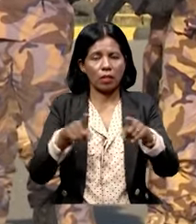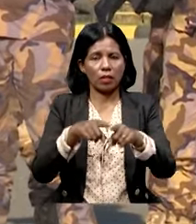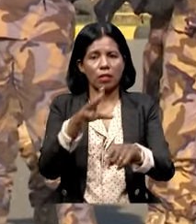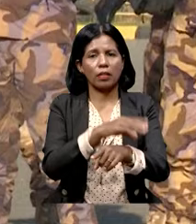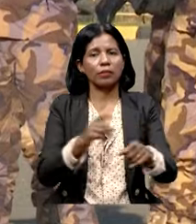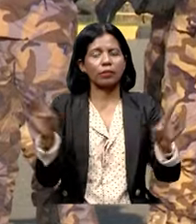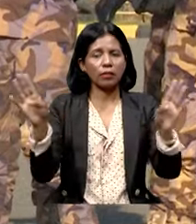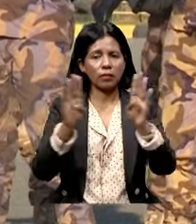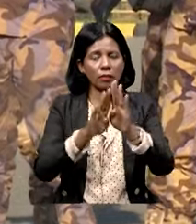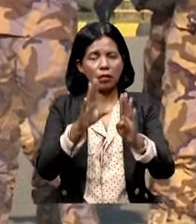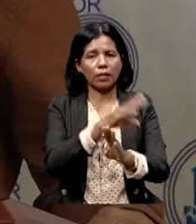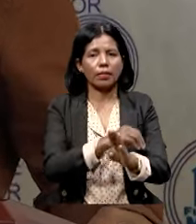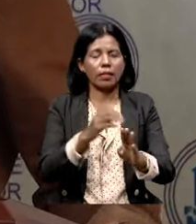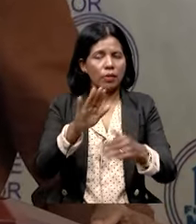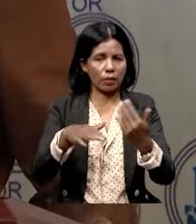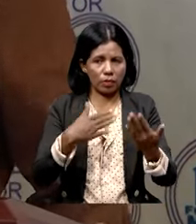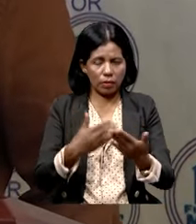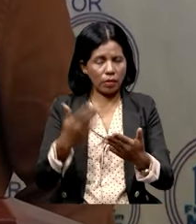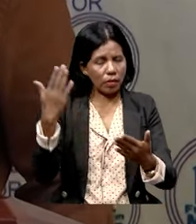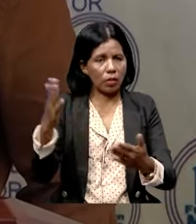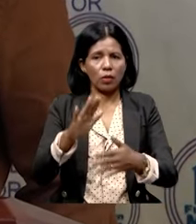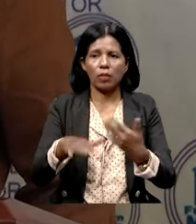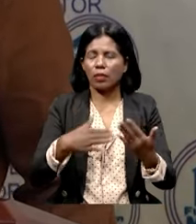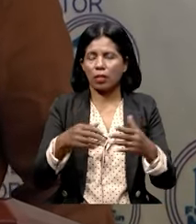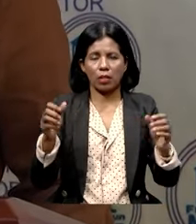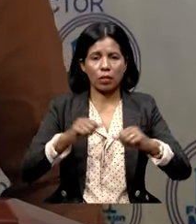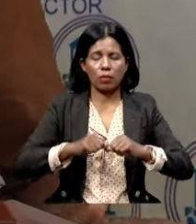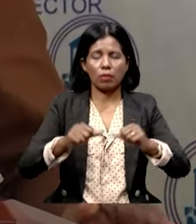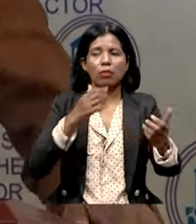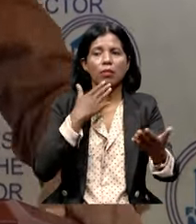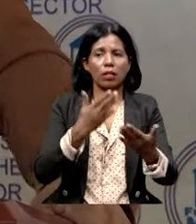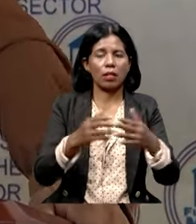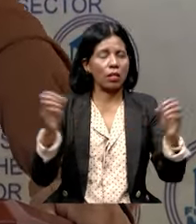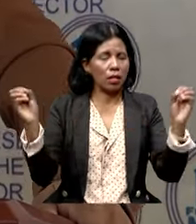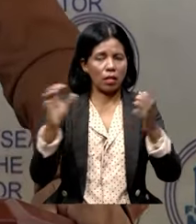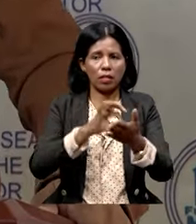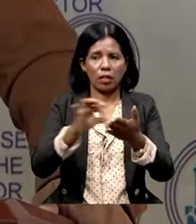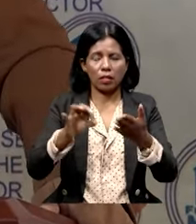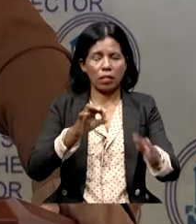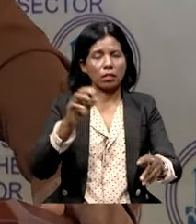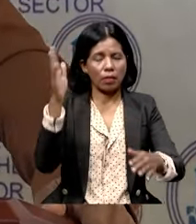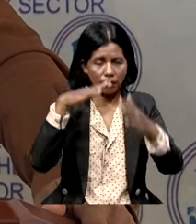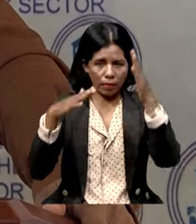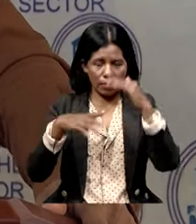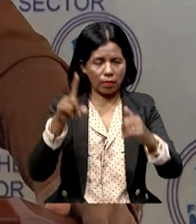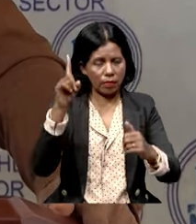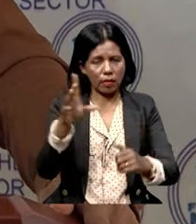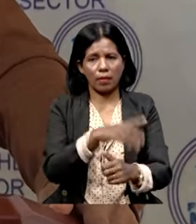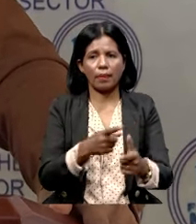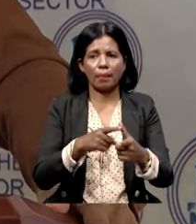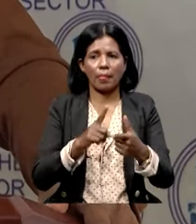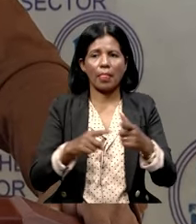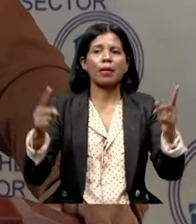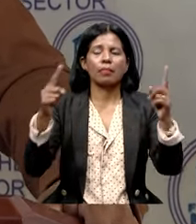ia raiketan sira neba quase que la dia la resista incidente fatal ida